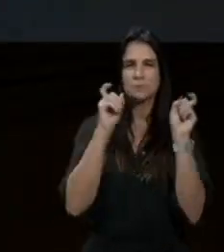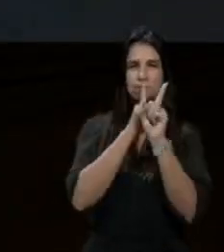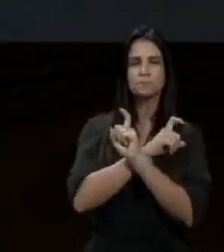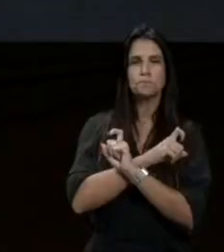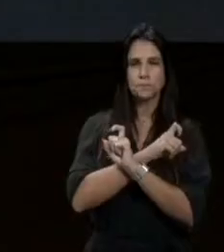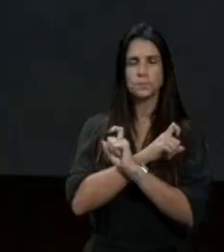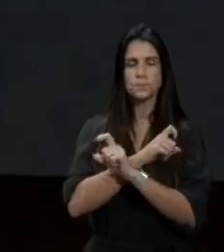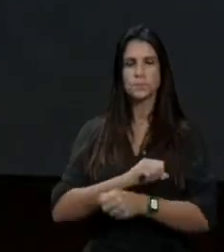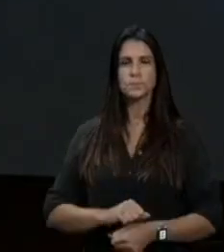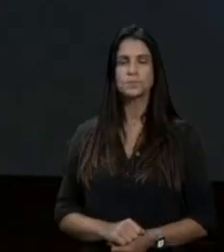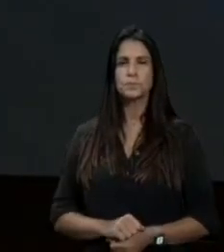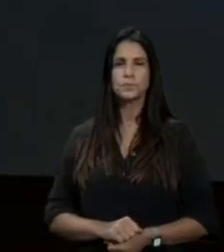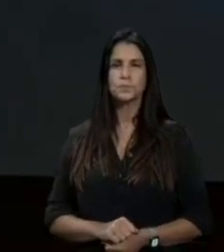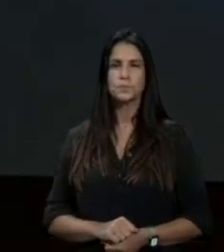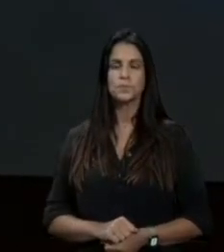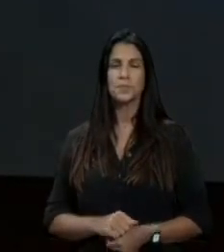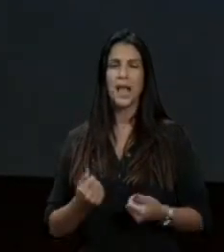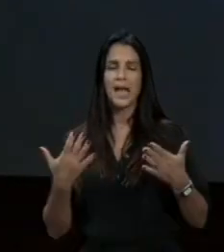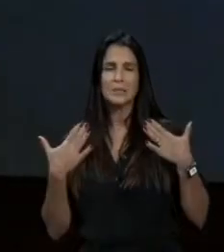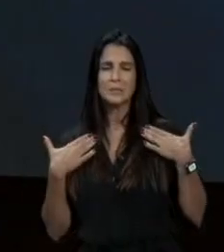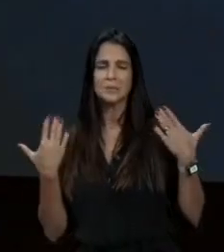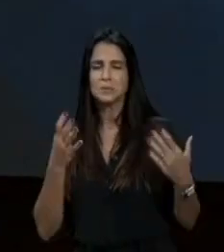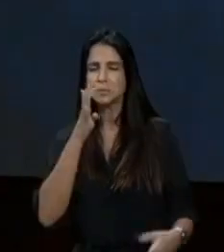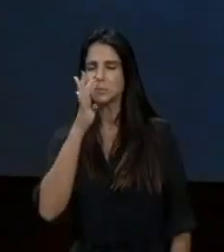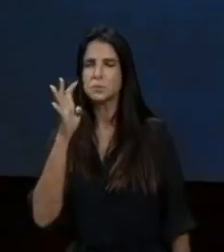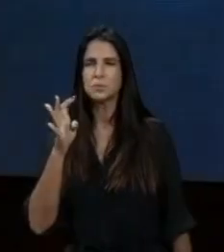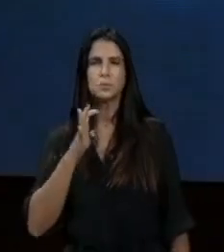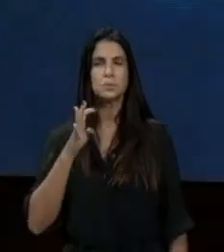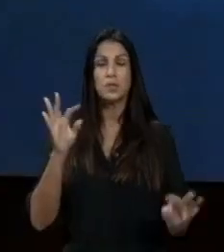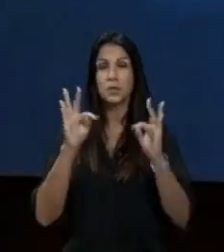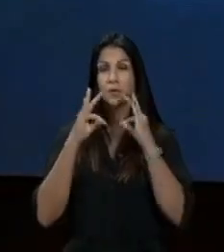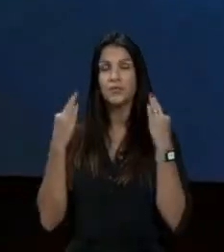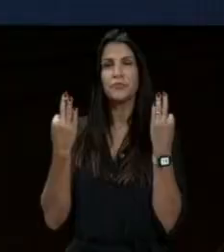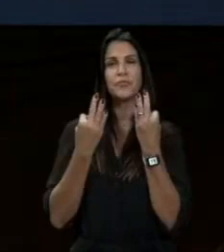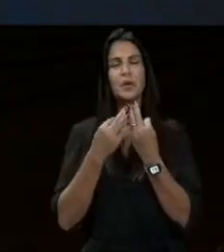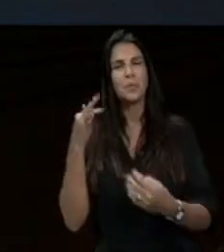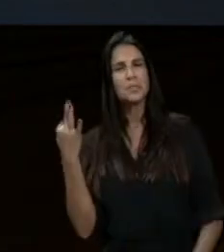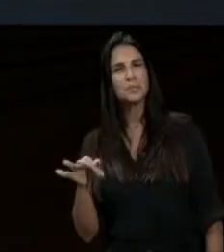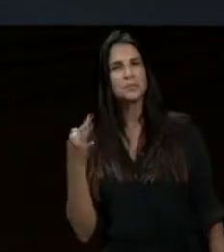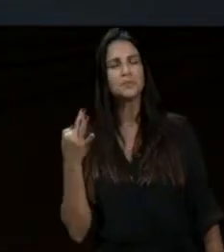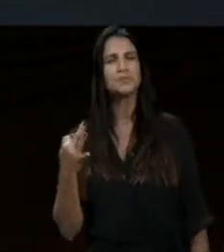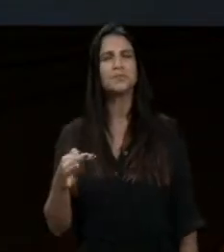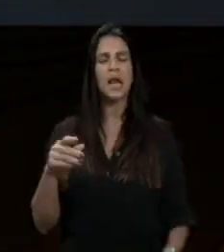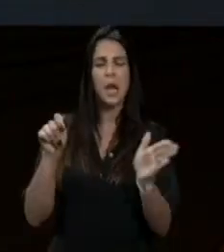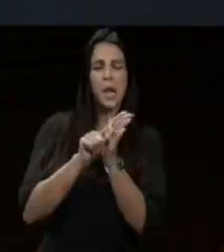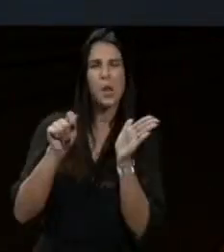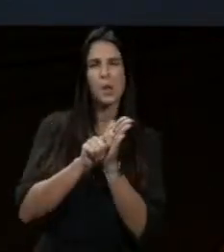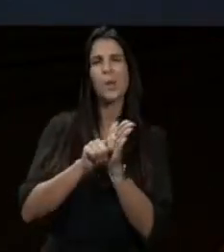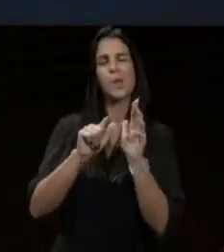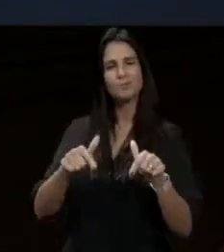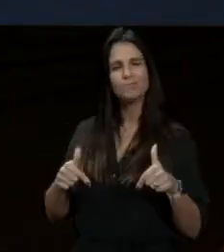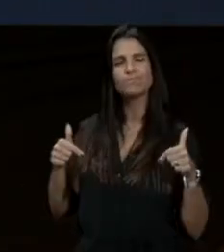desse quadro que nos assusta de famílias sofrendo de muita droga sendo